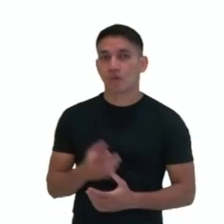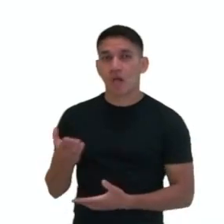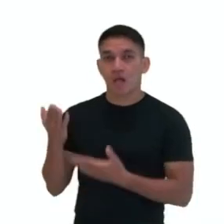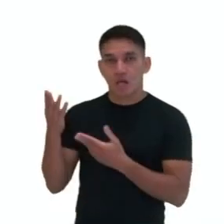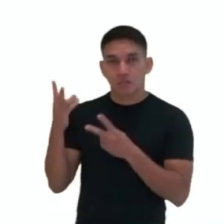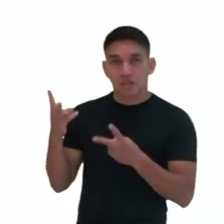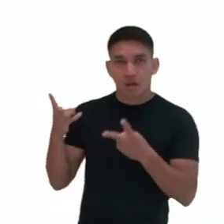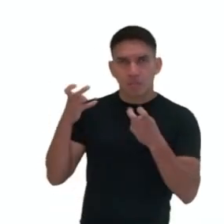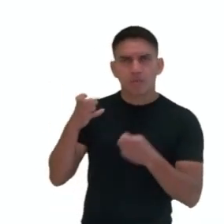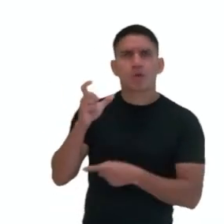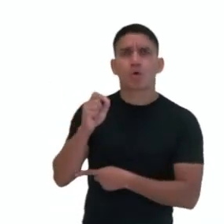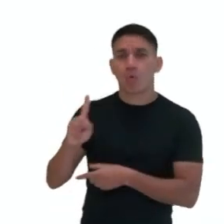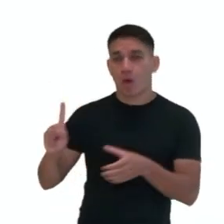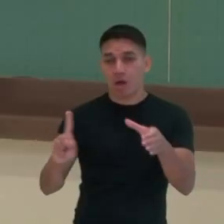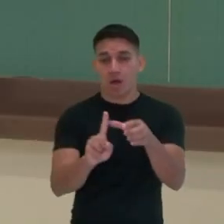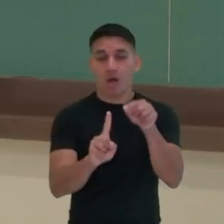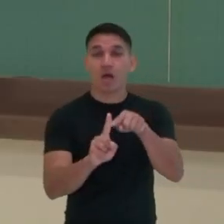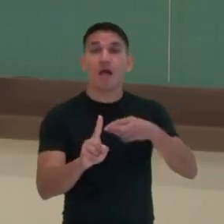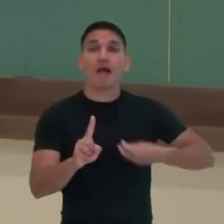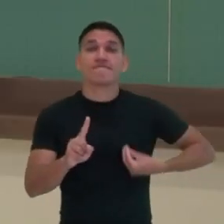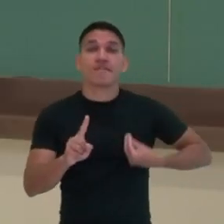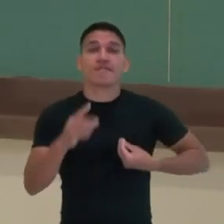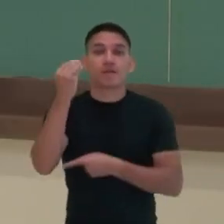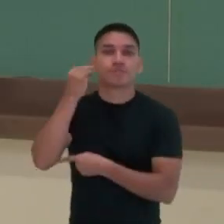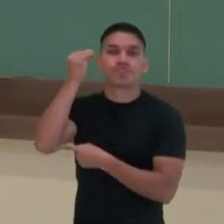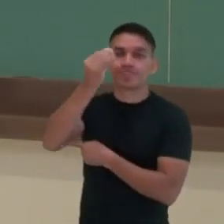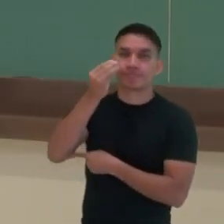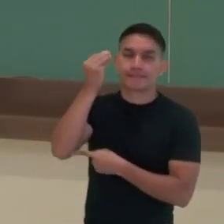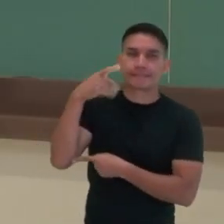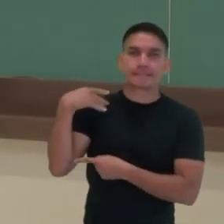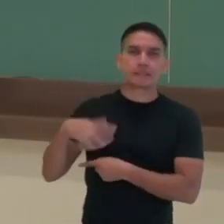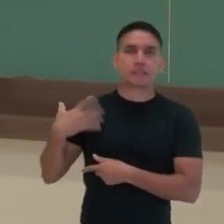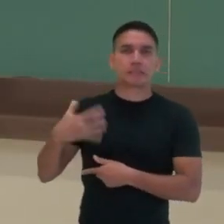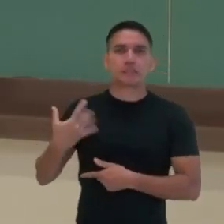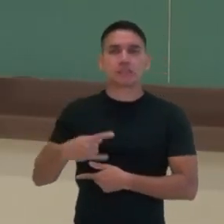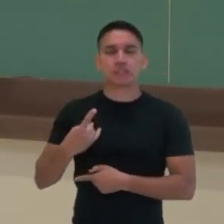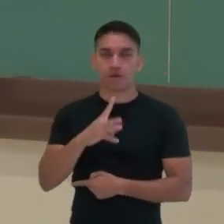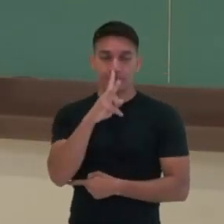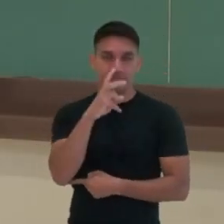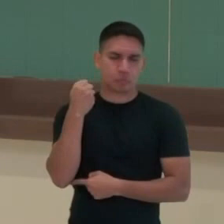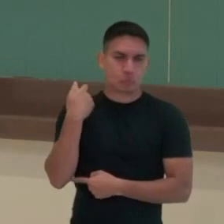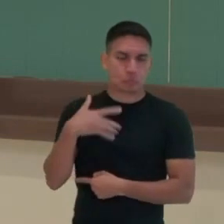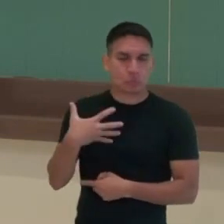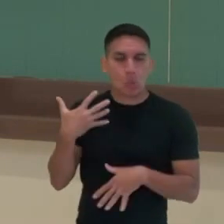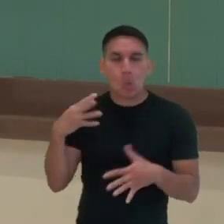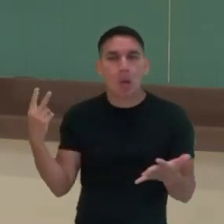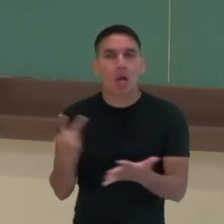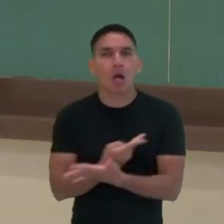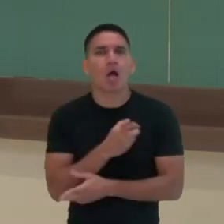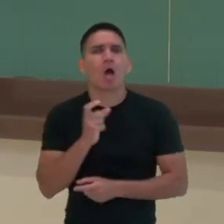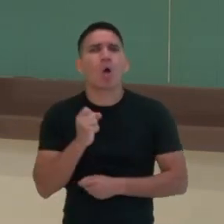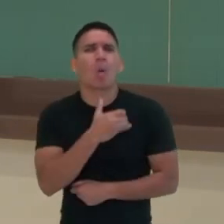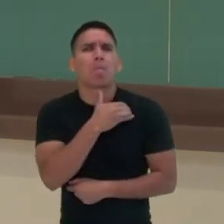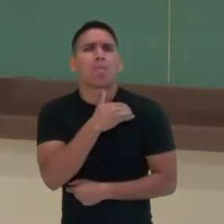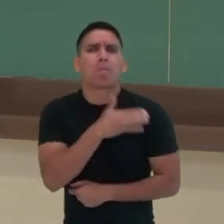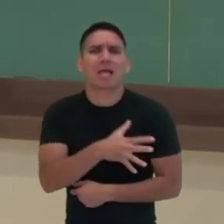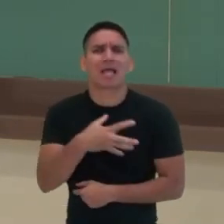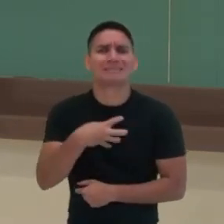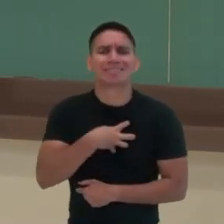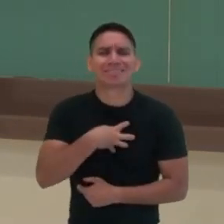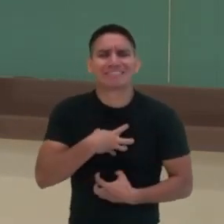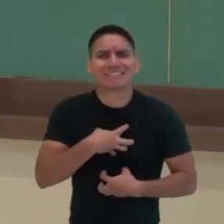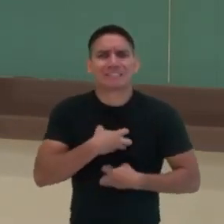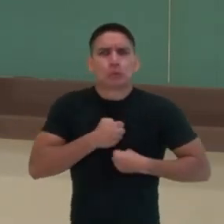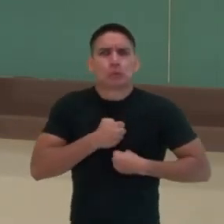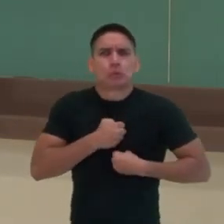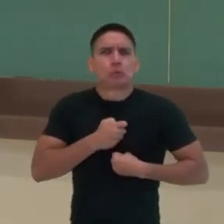Perceba o que a personagem vivenciou. Forte, dramático, né? Olha o nível de preconceito que ela estava